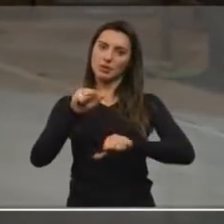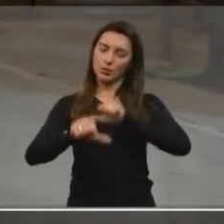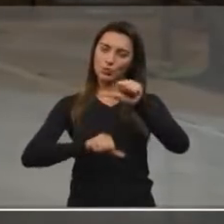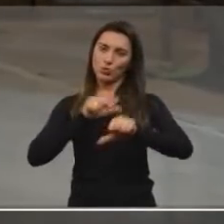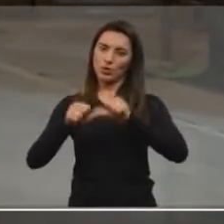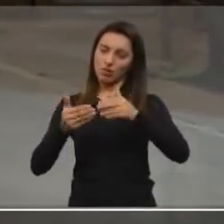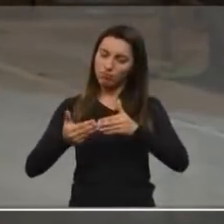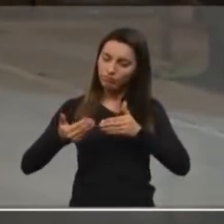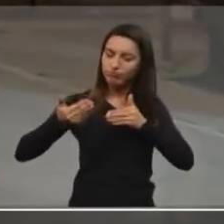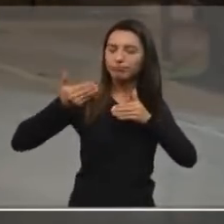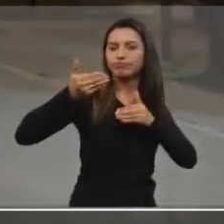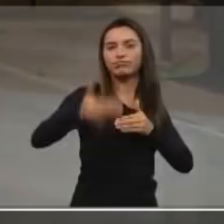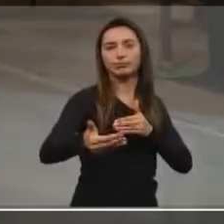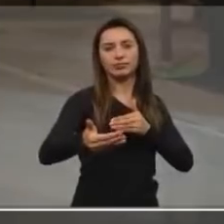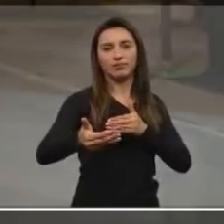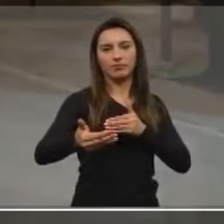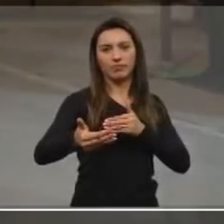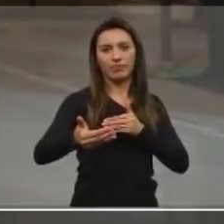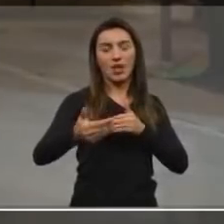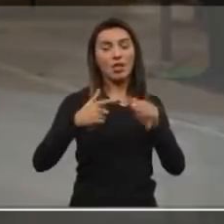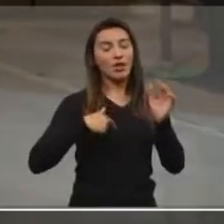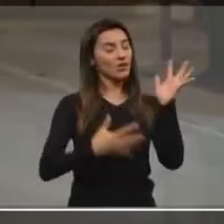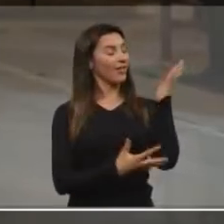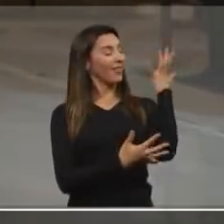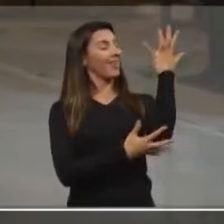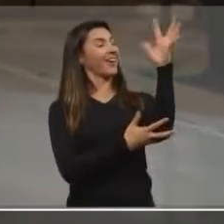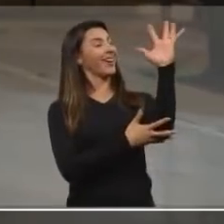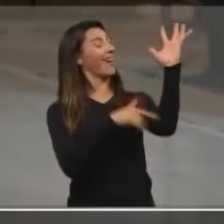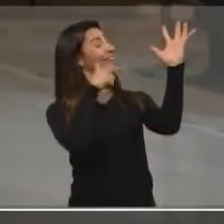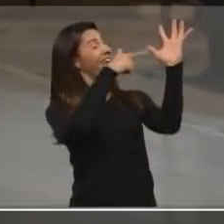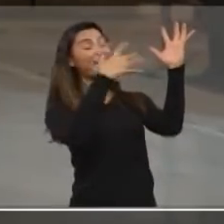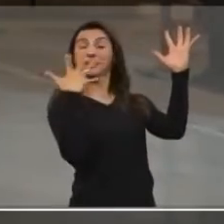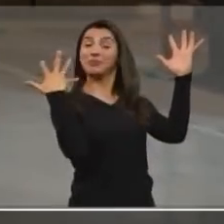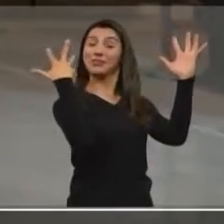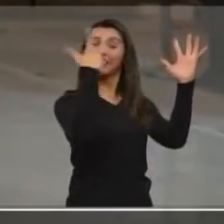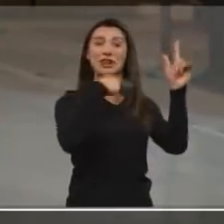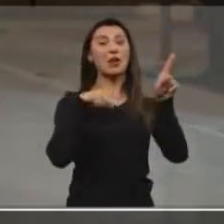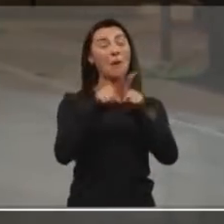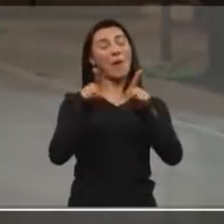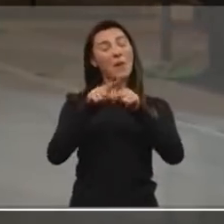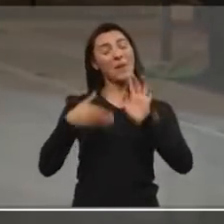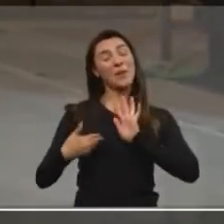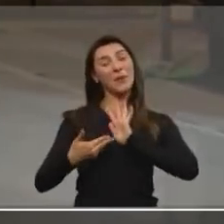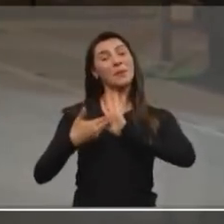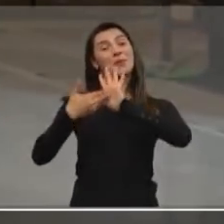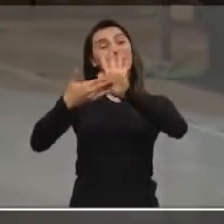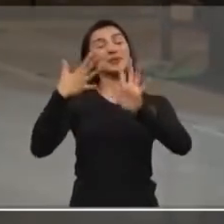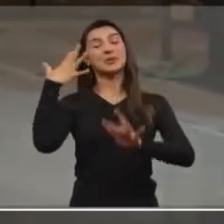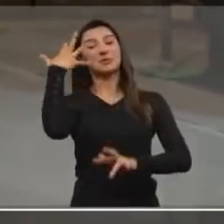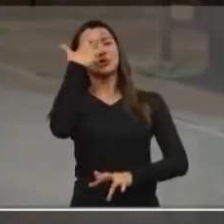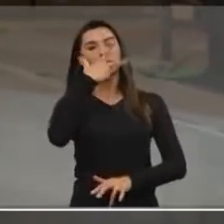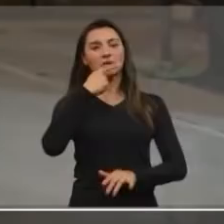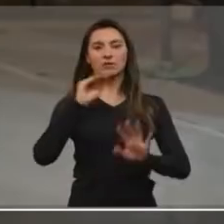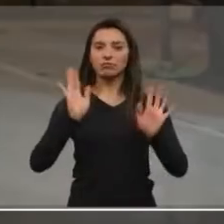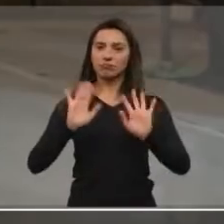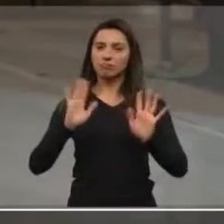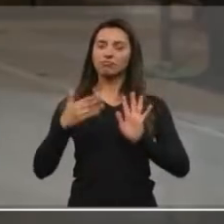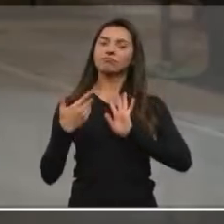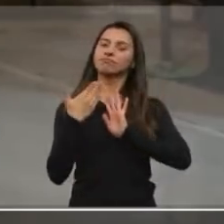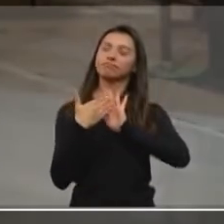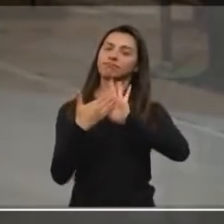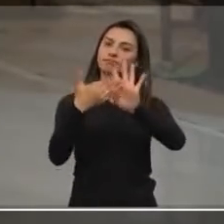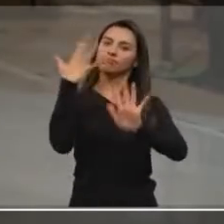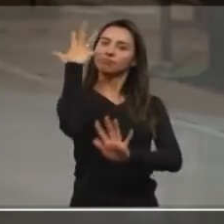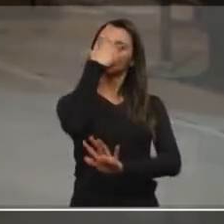e não é queria conhecer copa a copa é bonita mas é última etapa é